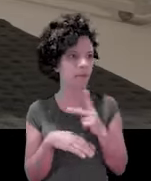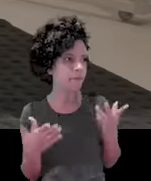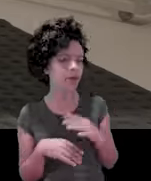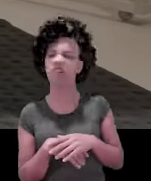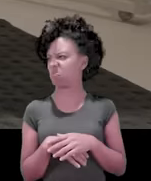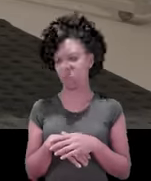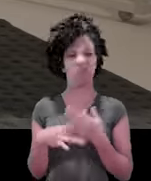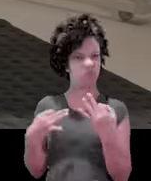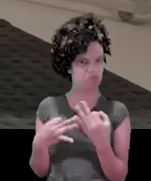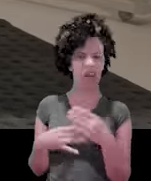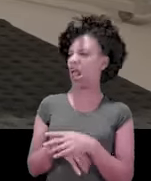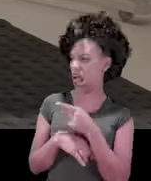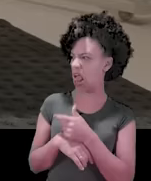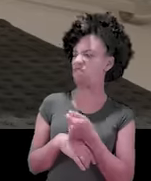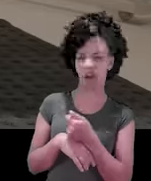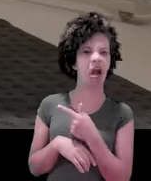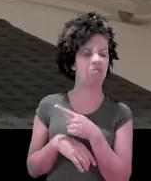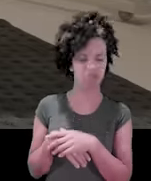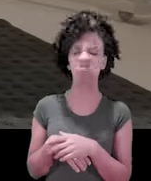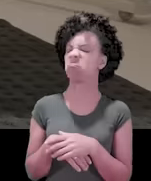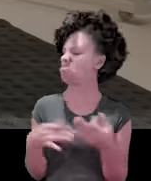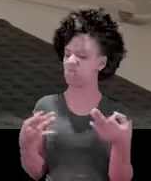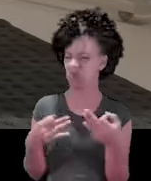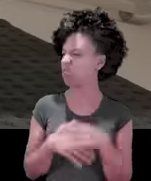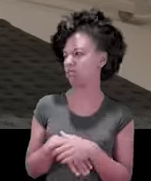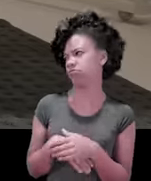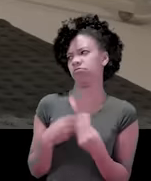Esse cara é muito cara que a parte de dentro depois vai